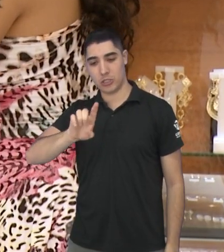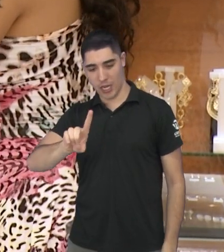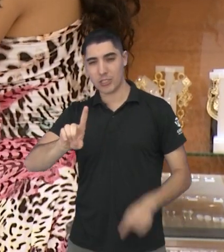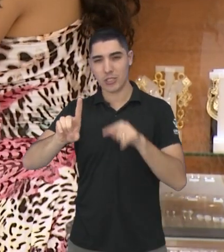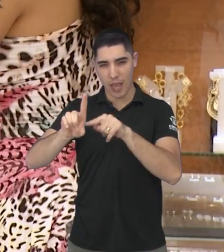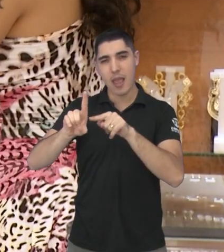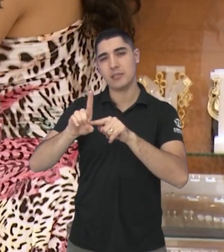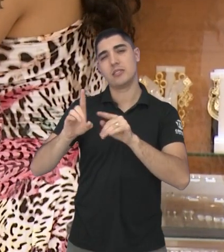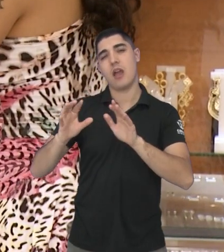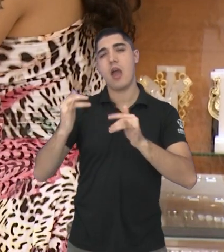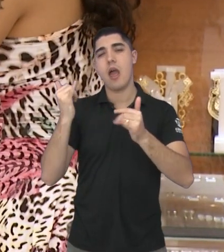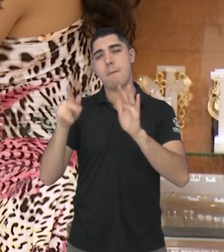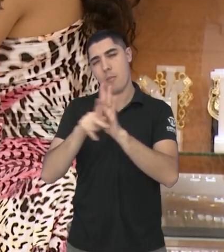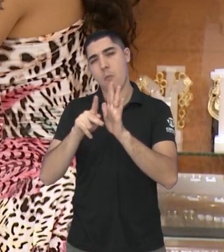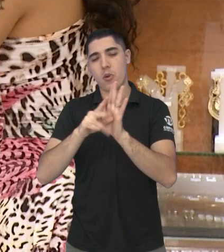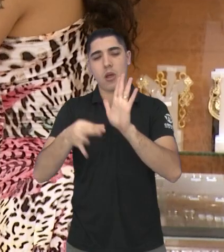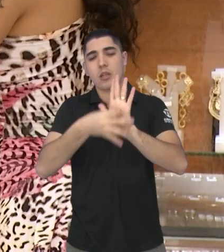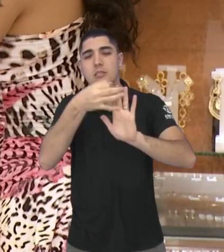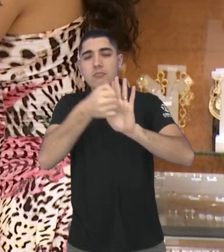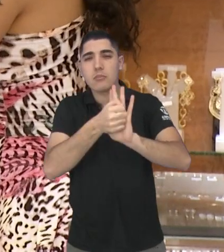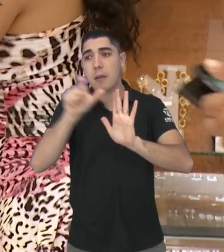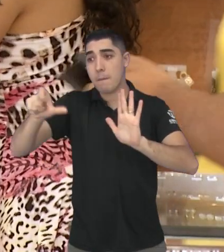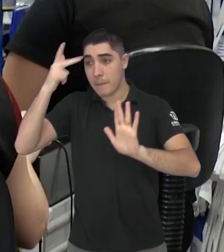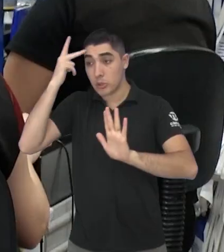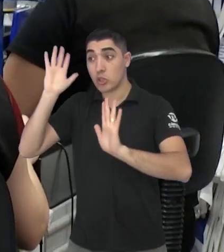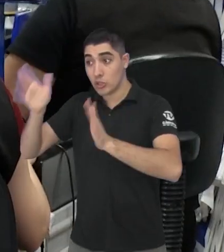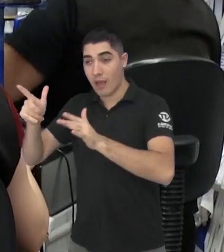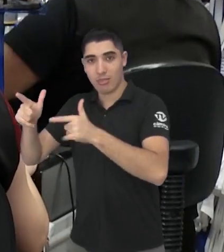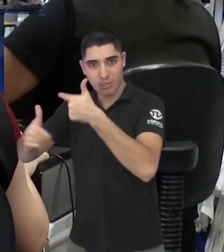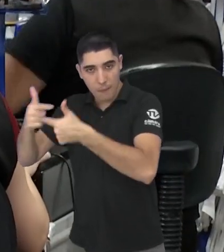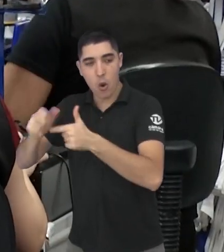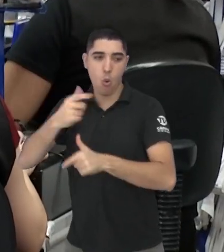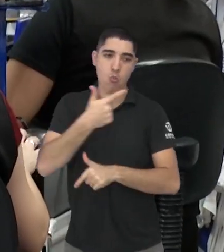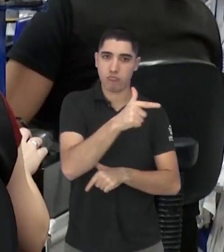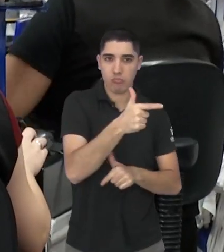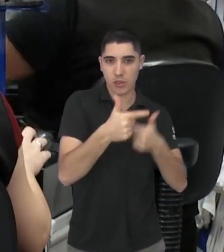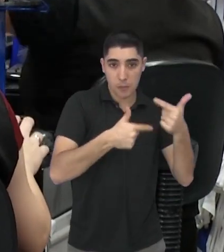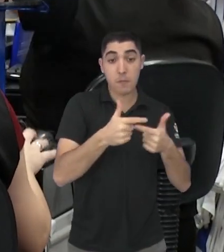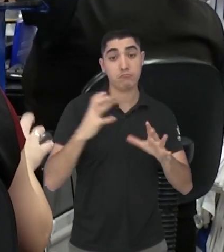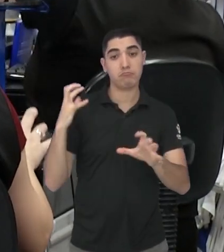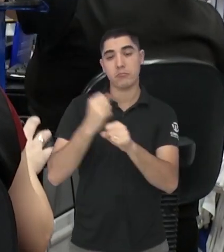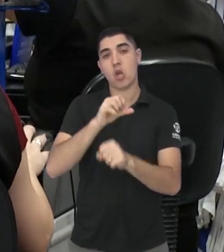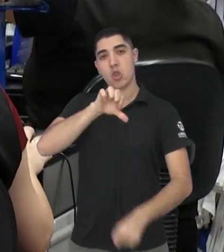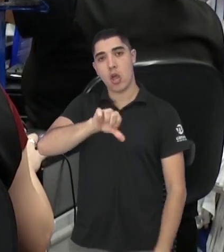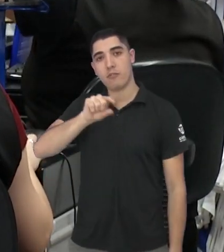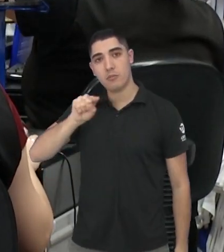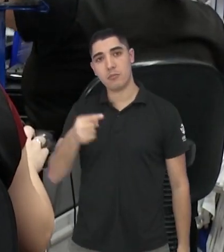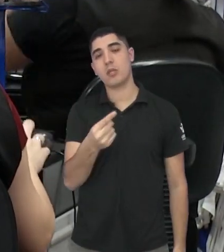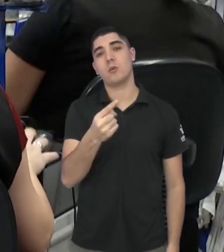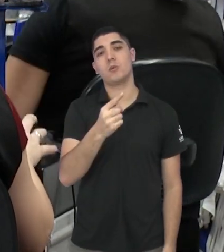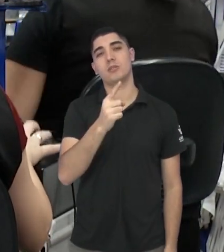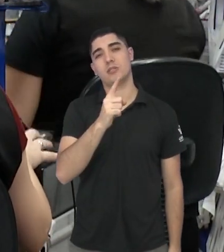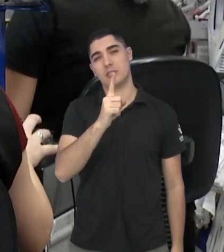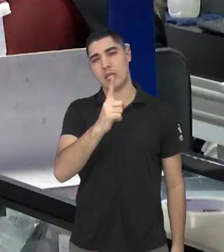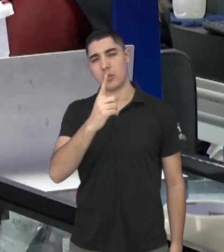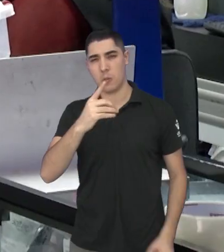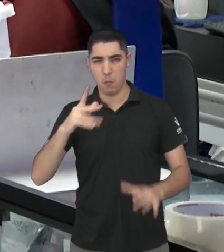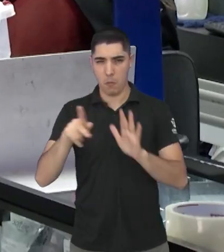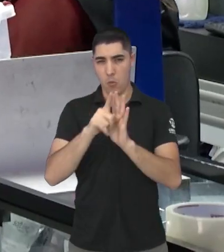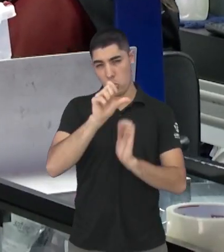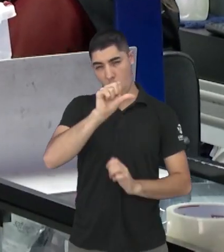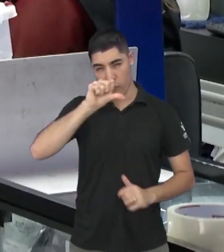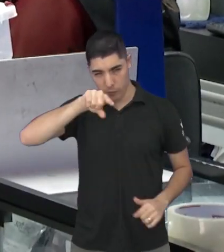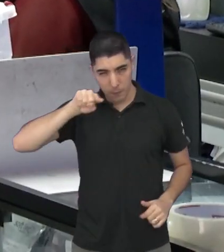CAGED o cadastro Geral de Empregados e desempregados mostram que já foram criadas 9130 vagas